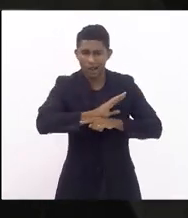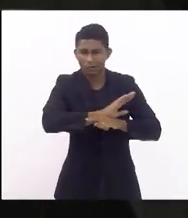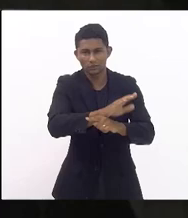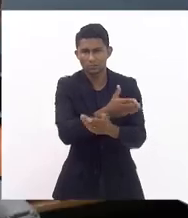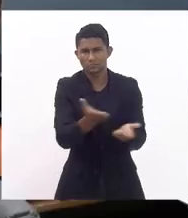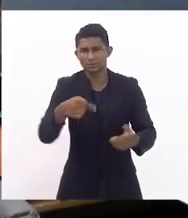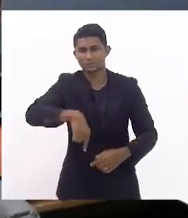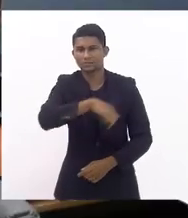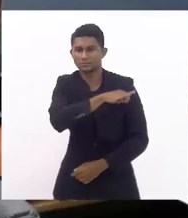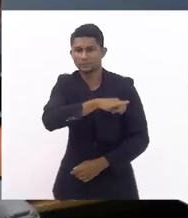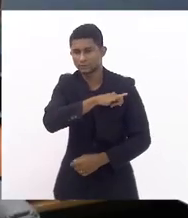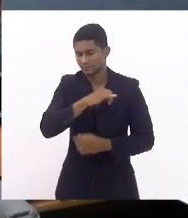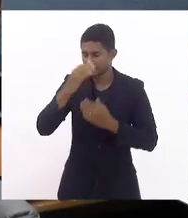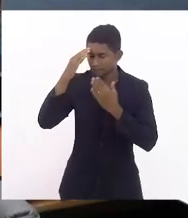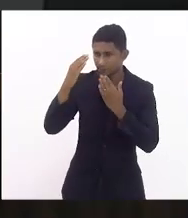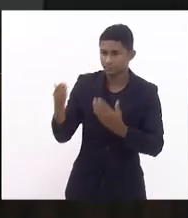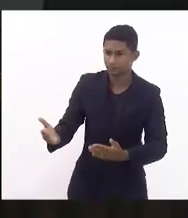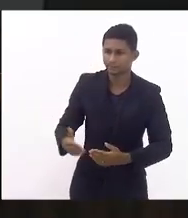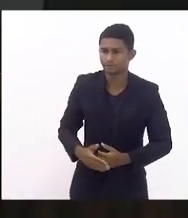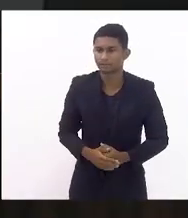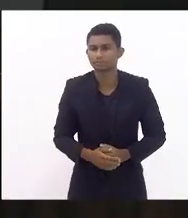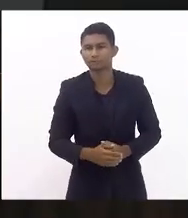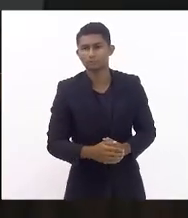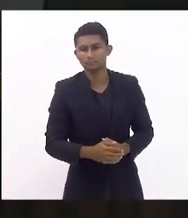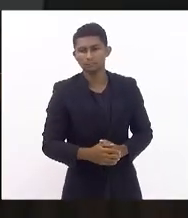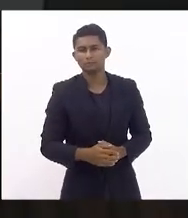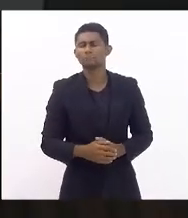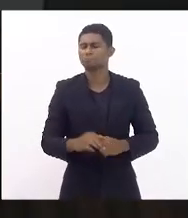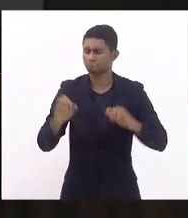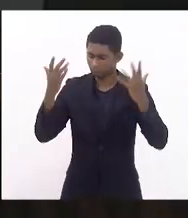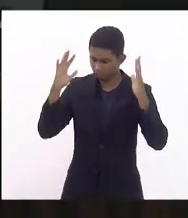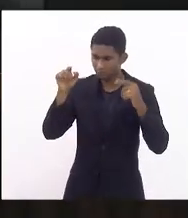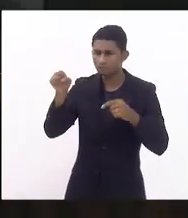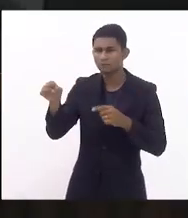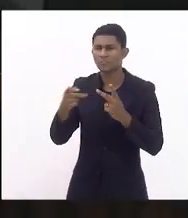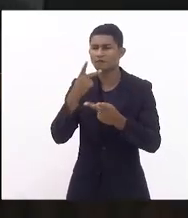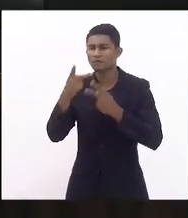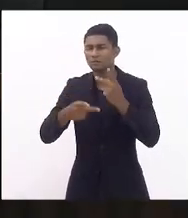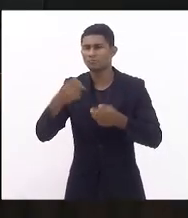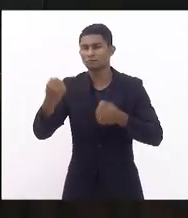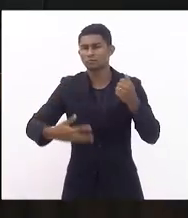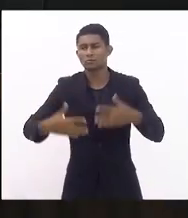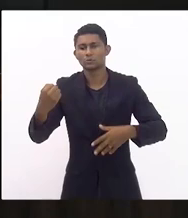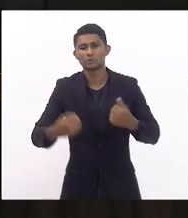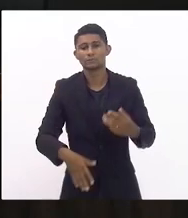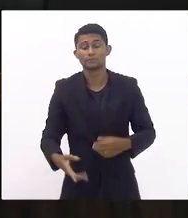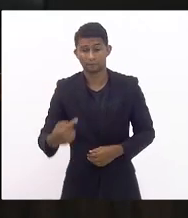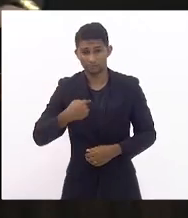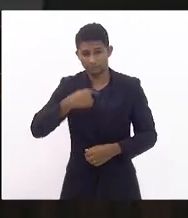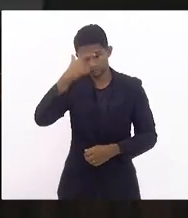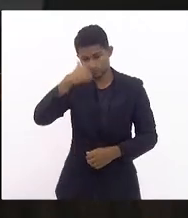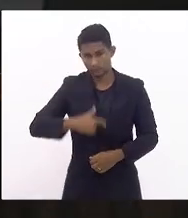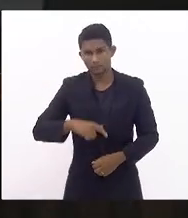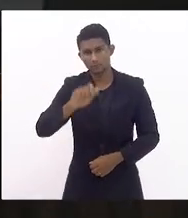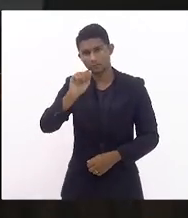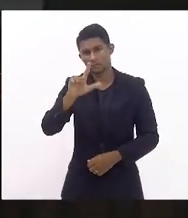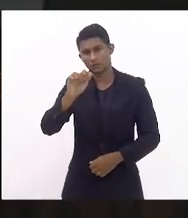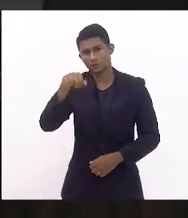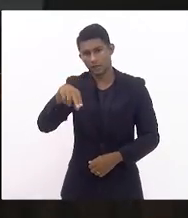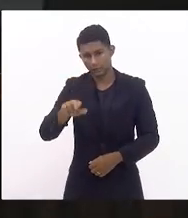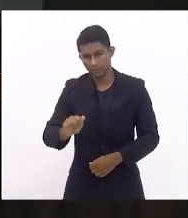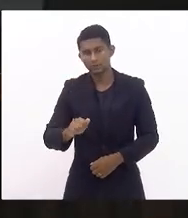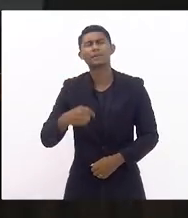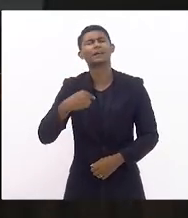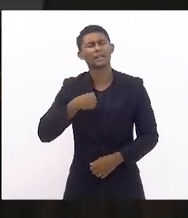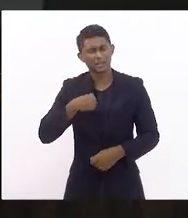Muito obrigado. Deputado Valdec, parabéns por suas palavras. Eu, deputada Lana Passos, fui usuária